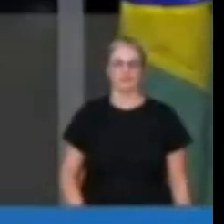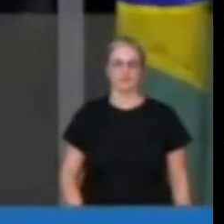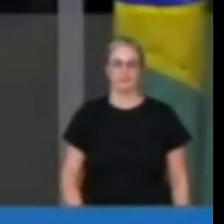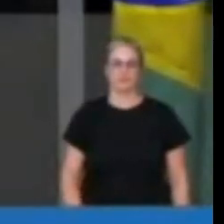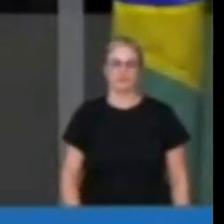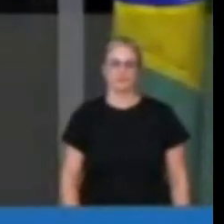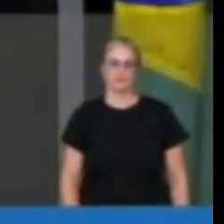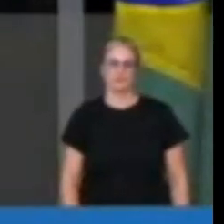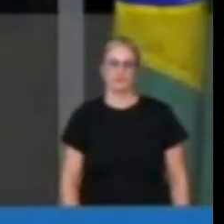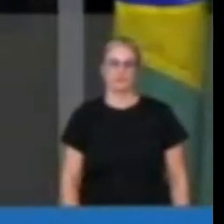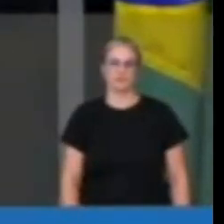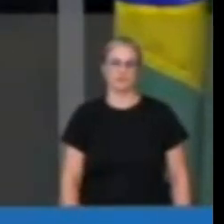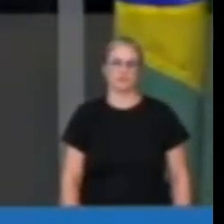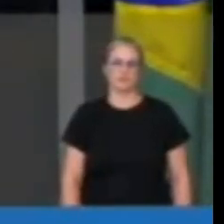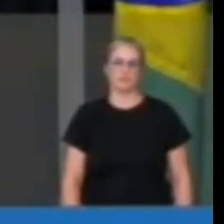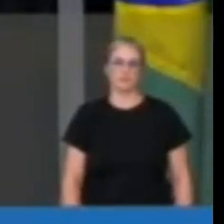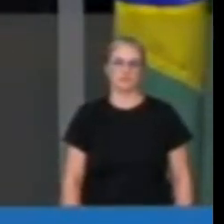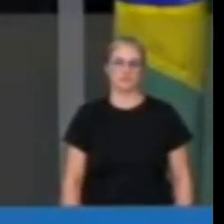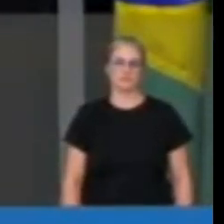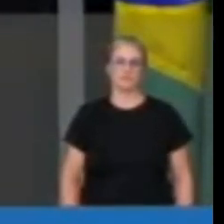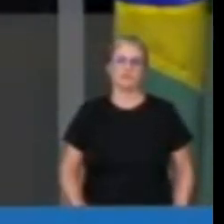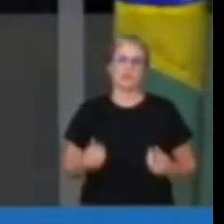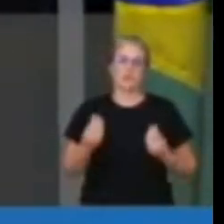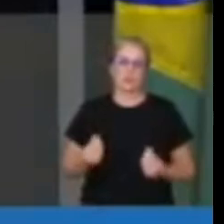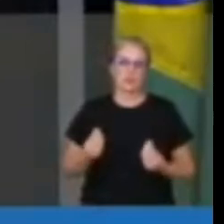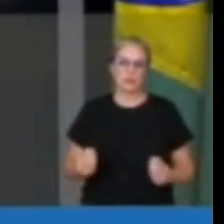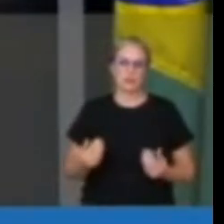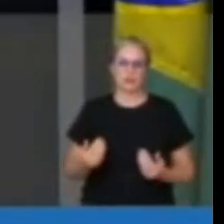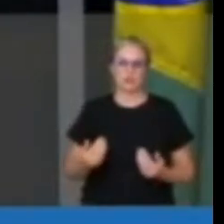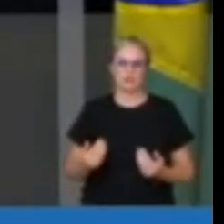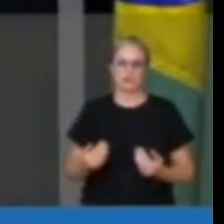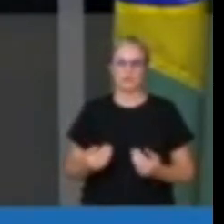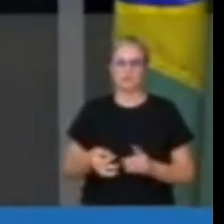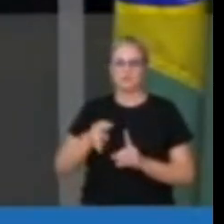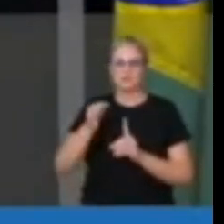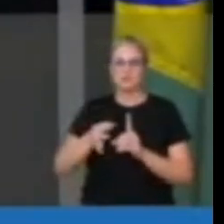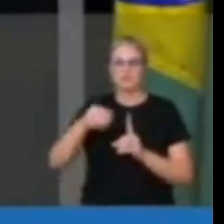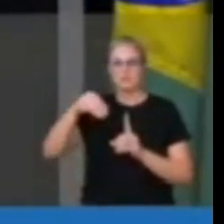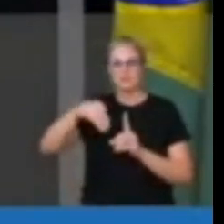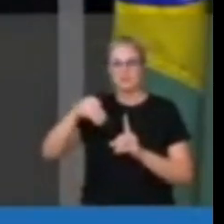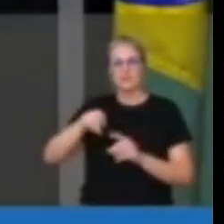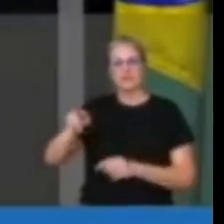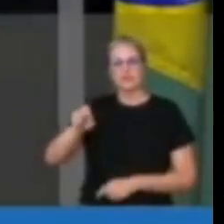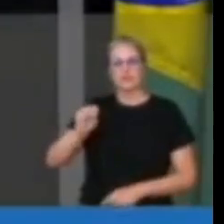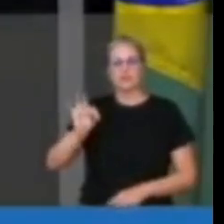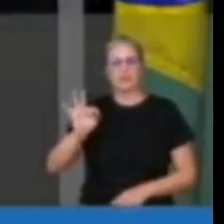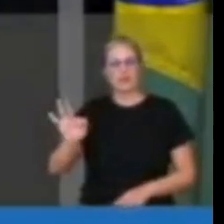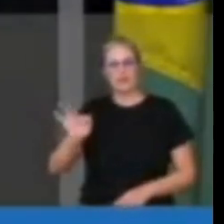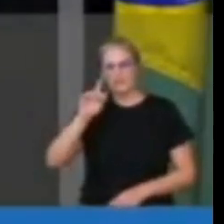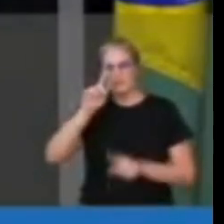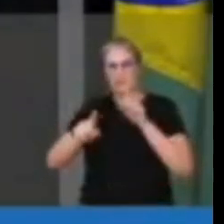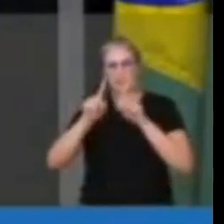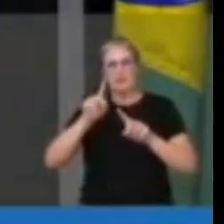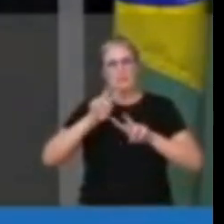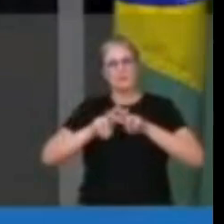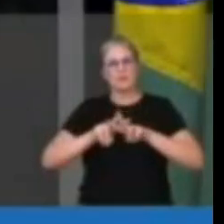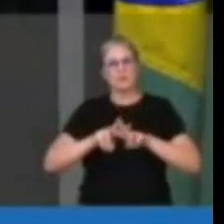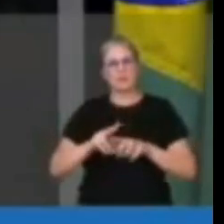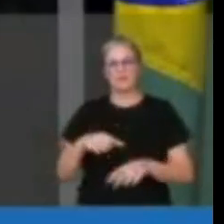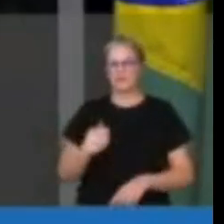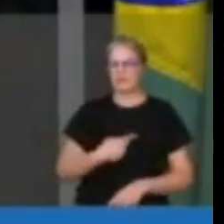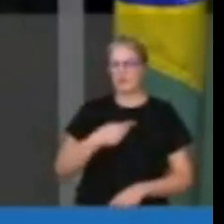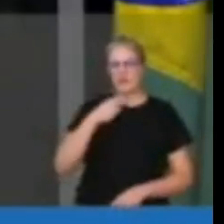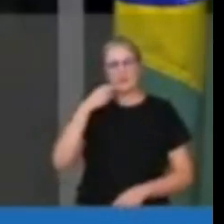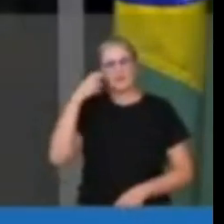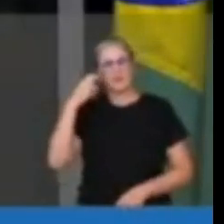Ou não, ministros do STF que estão condenando essas pessoas irão trazer vergonha para